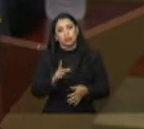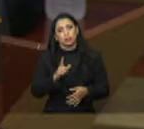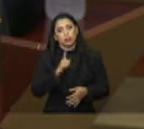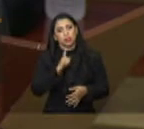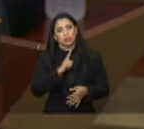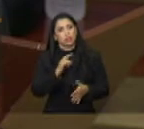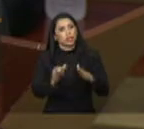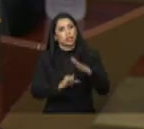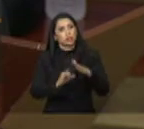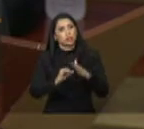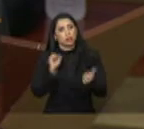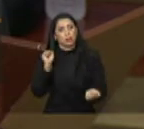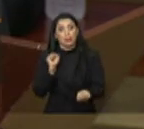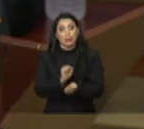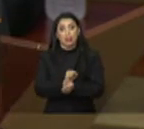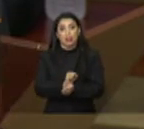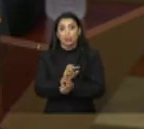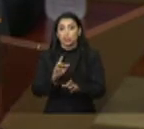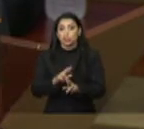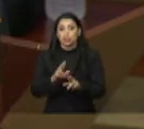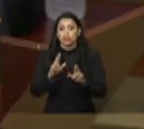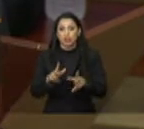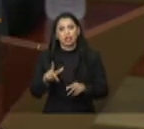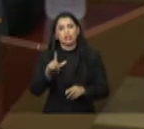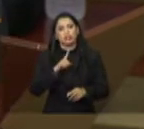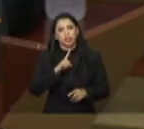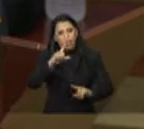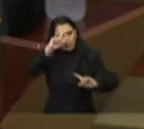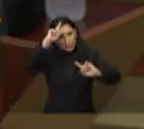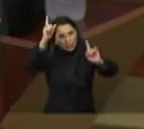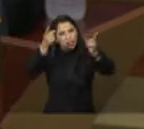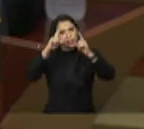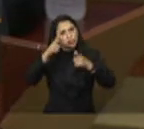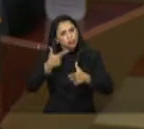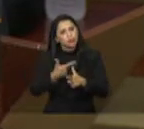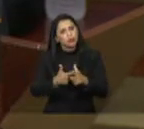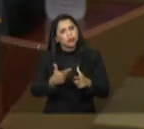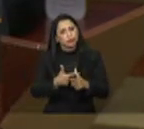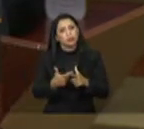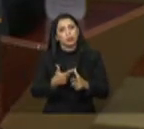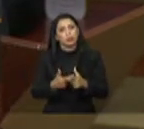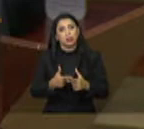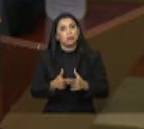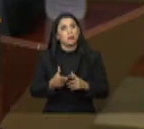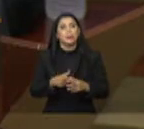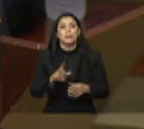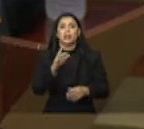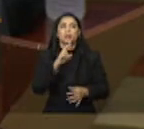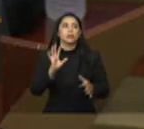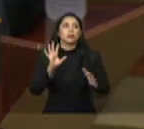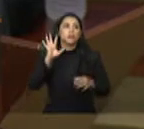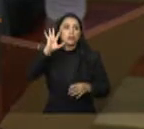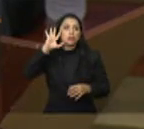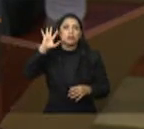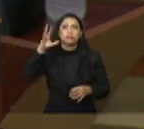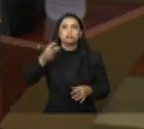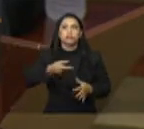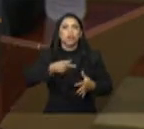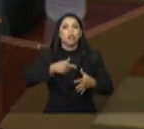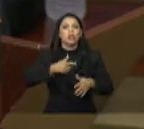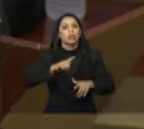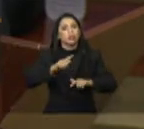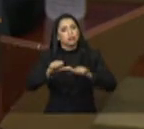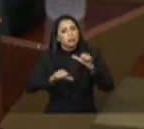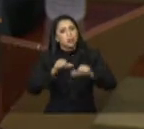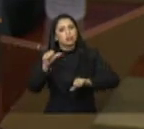institucional pelo contrário impõe a abordagem criativa do problema com a abertura para soluções inovadoras para o